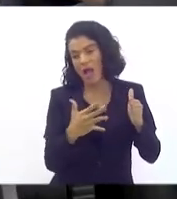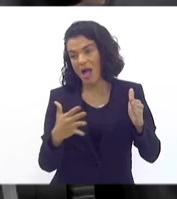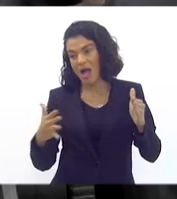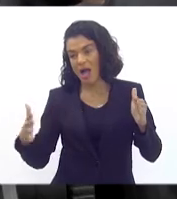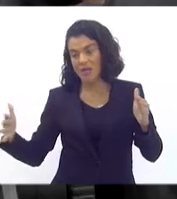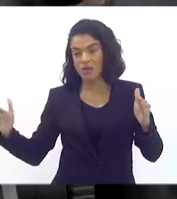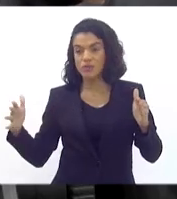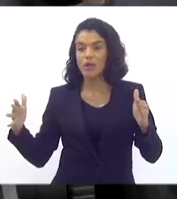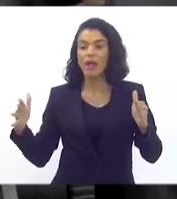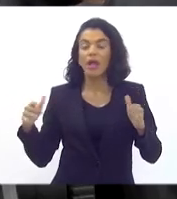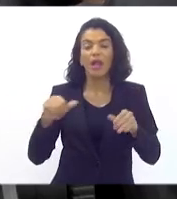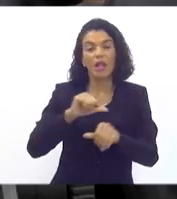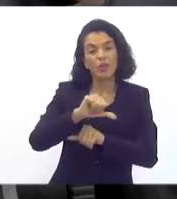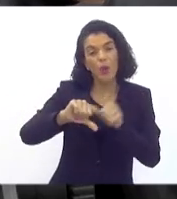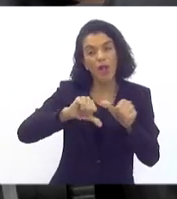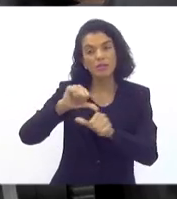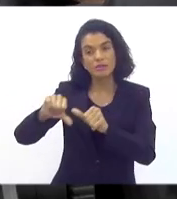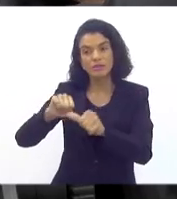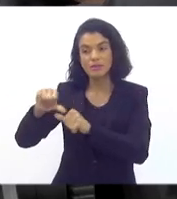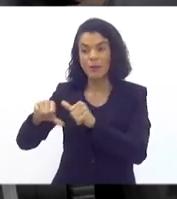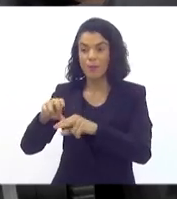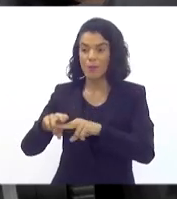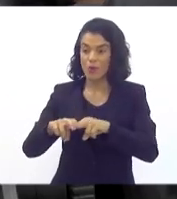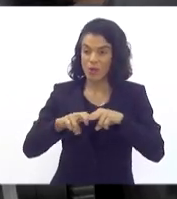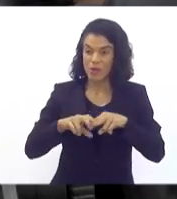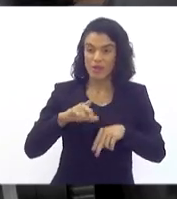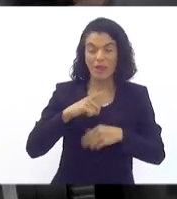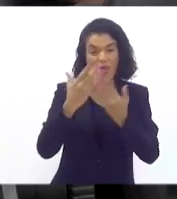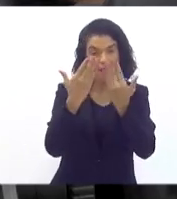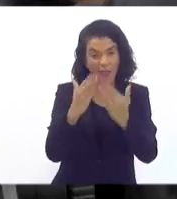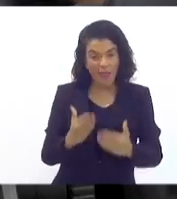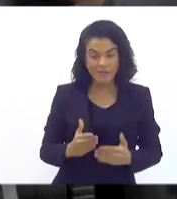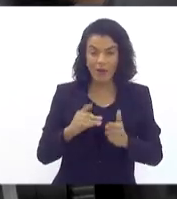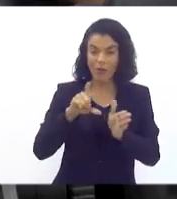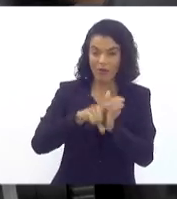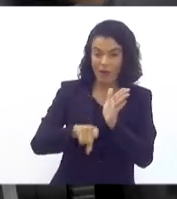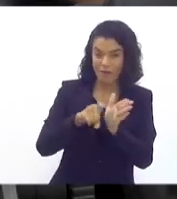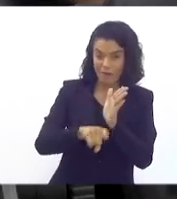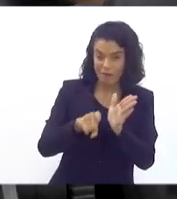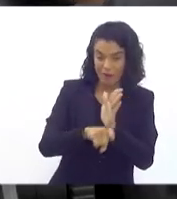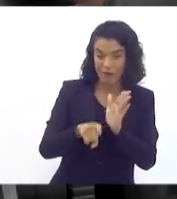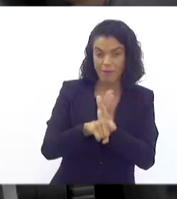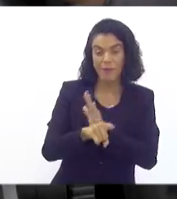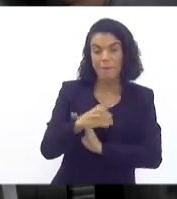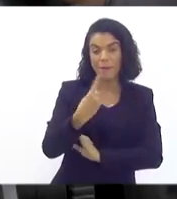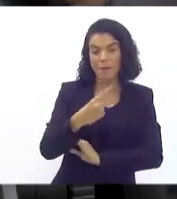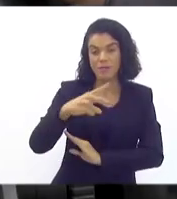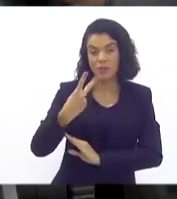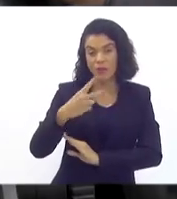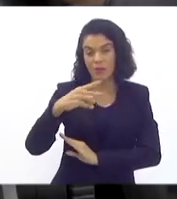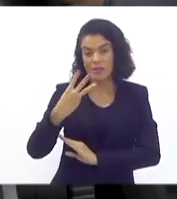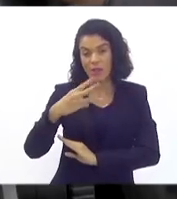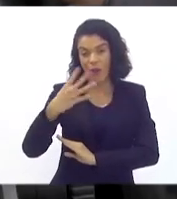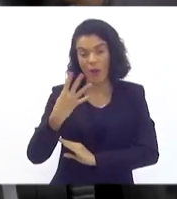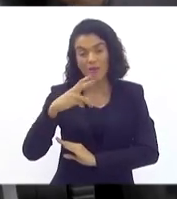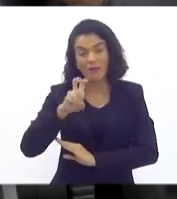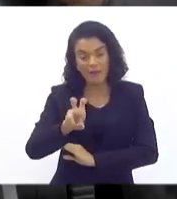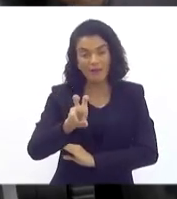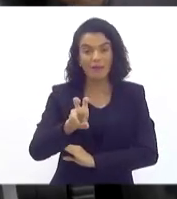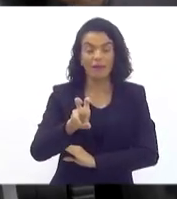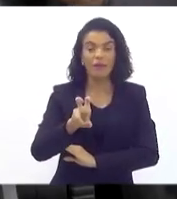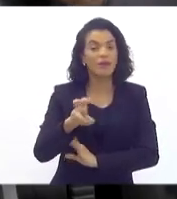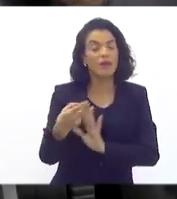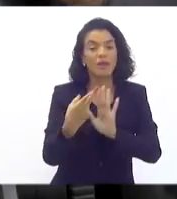ele se atualizado por isso existe revisões tarifárias primeira segunda terceira quarta e quinta que